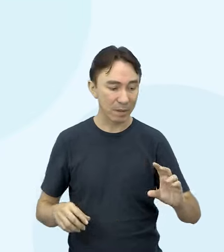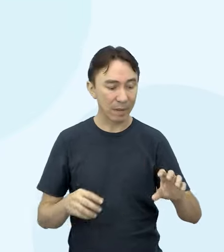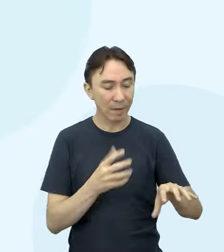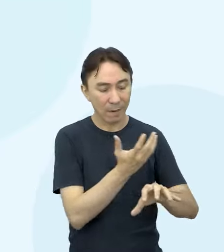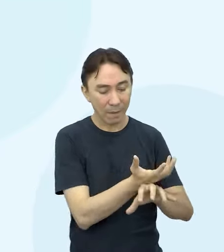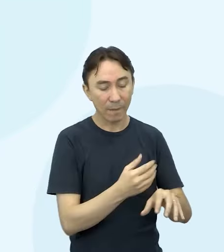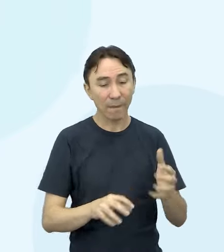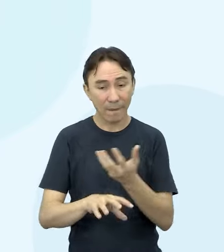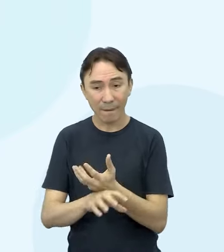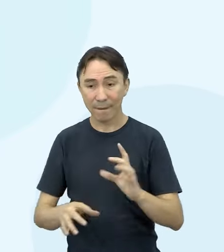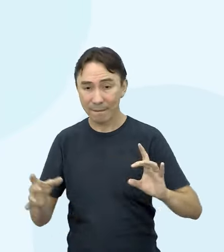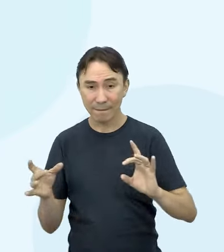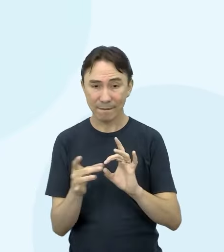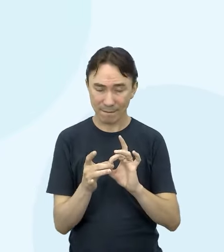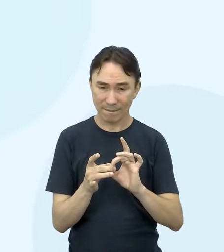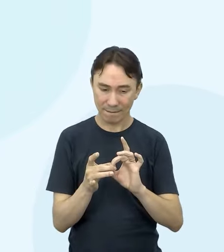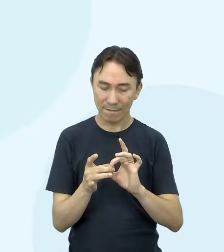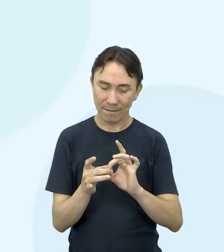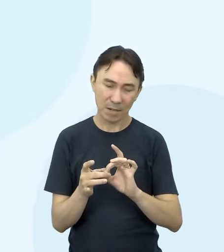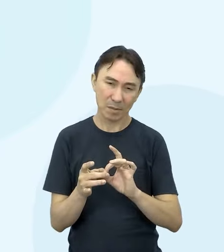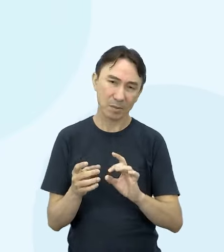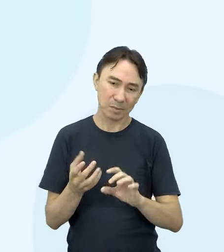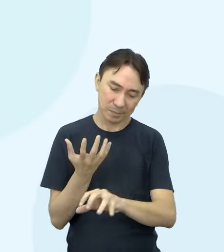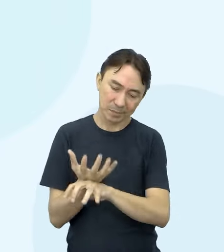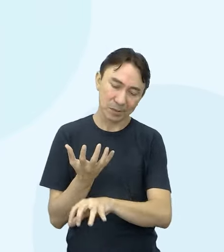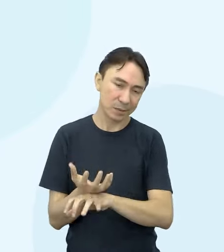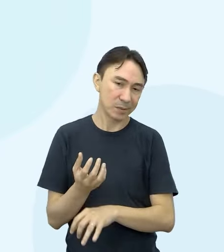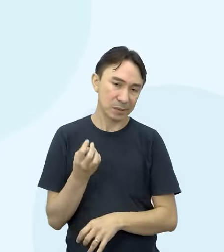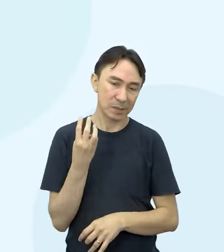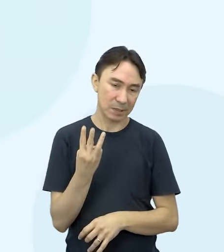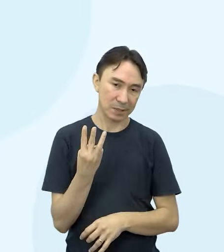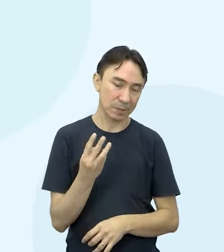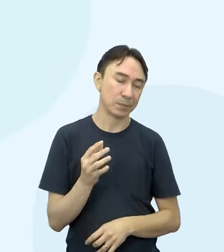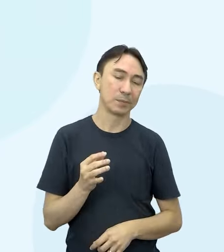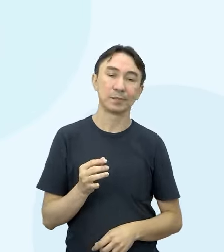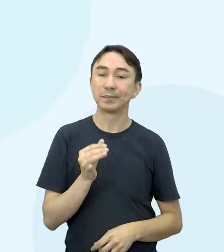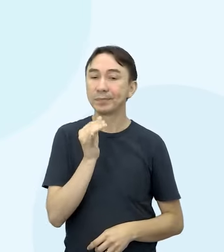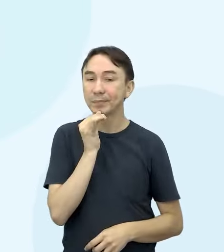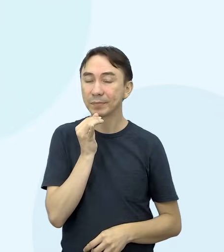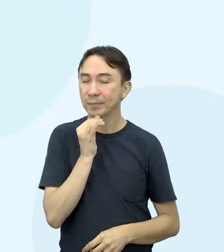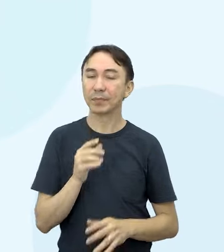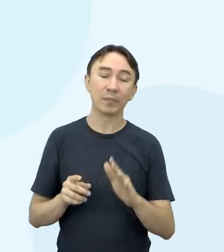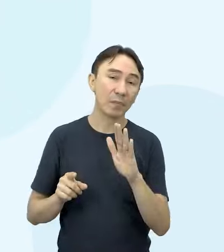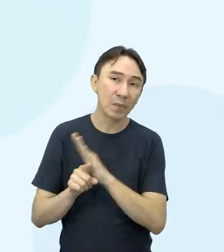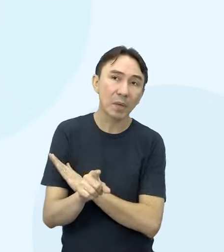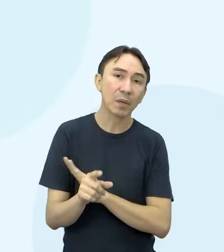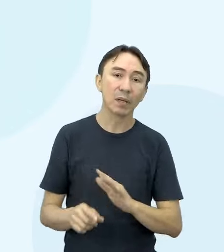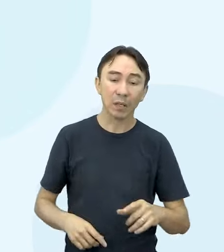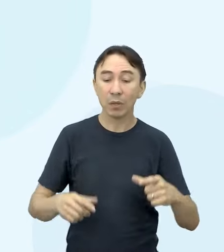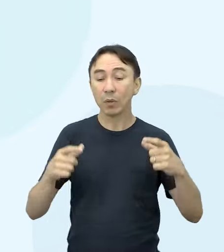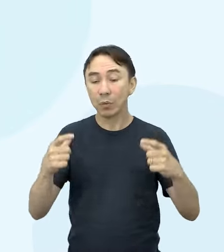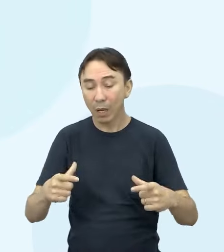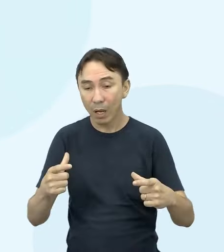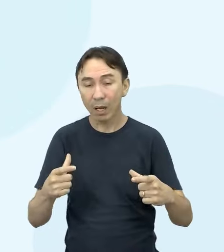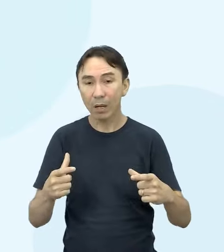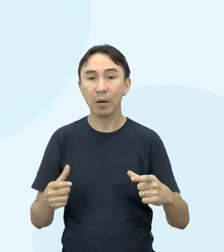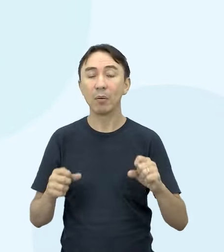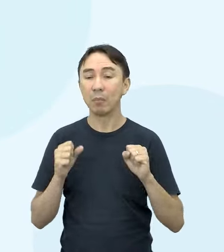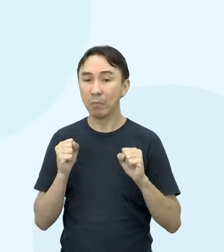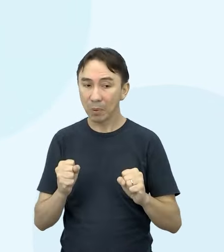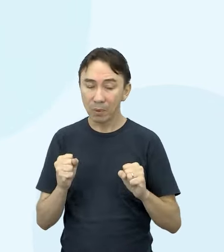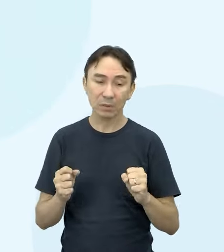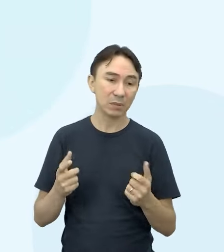a partir do componente 3, né, a gente podia se perguntar de que maneira no espaço geográfico local, regional ou global podem ser presenciadas